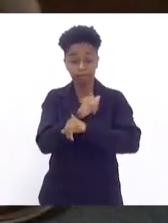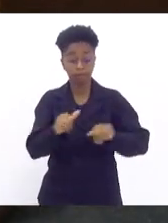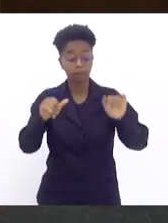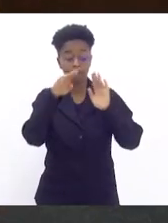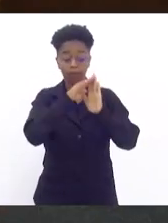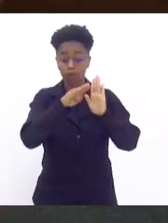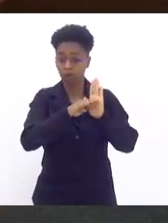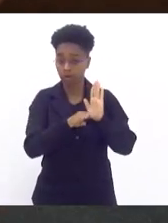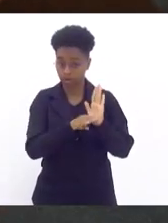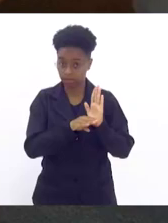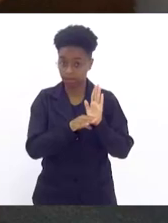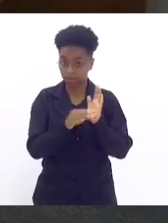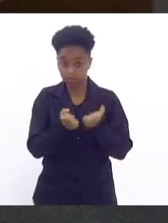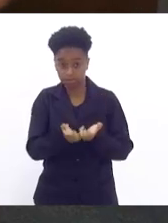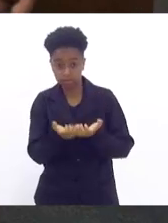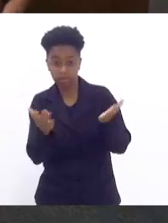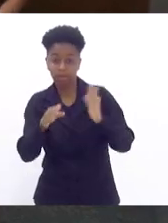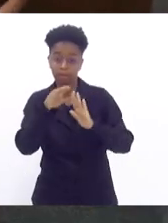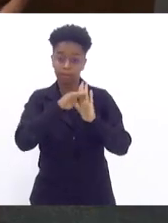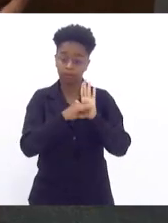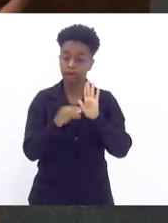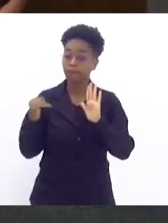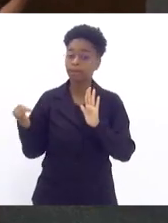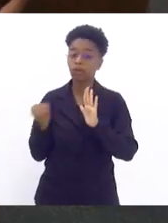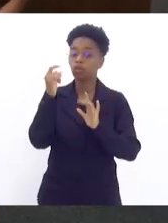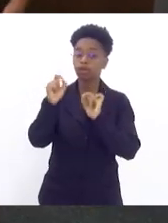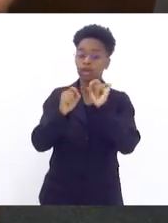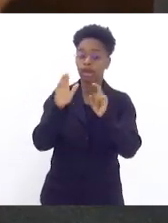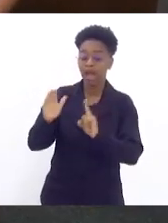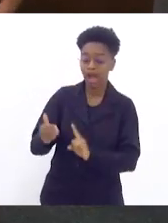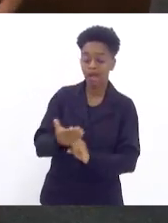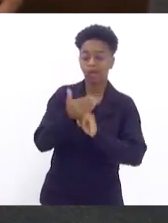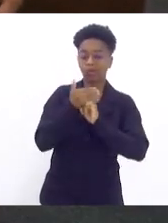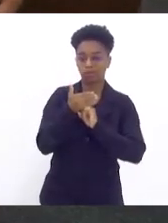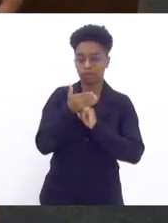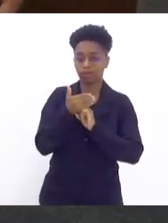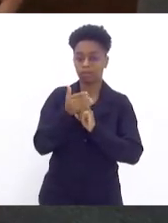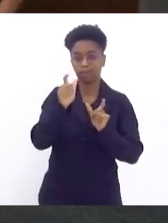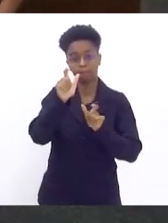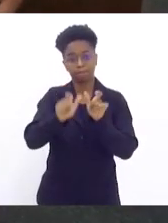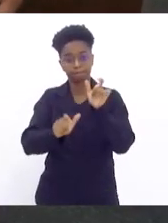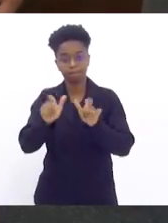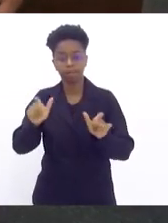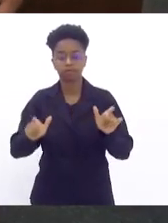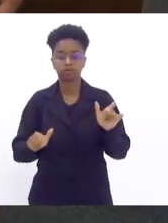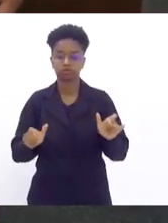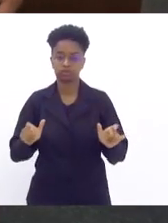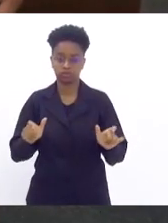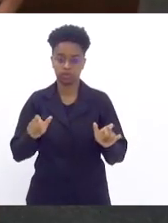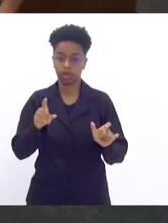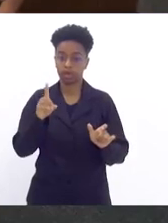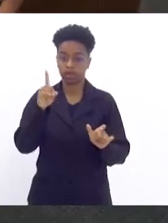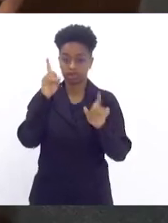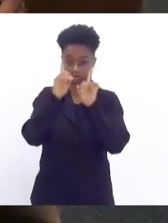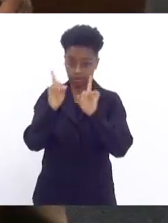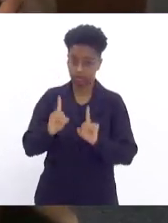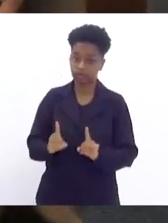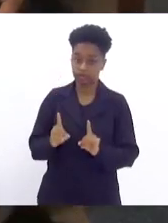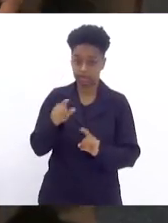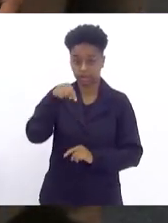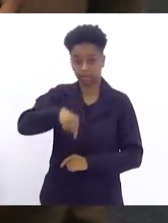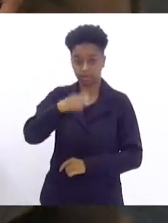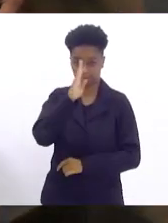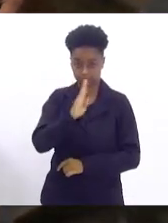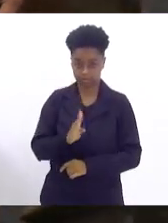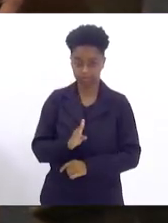um programa um programa muito importante de acolhimento para as pessoas com deficiência nesse país